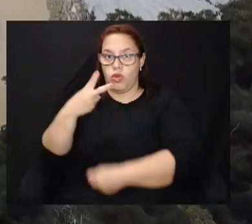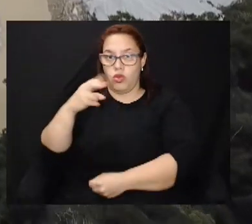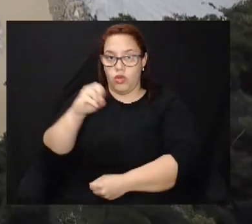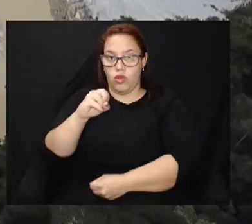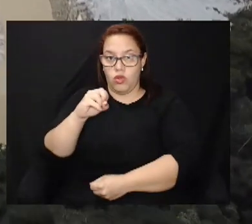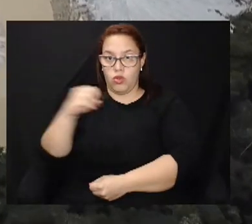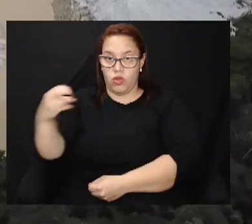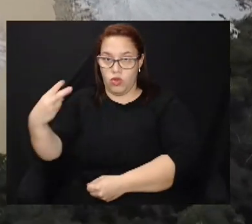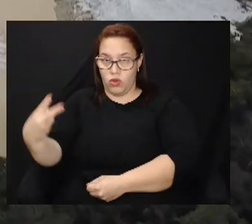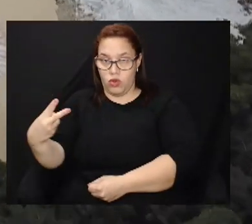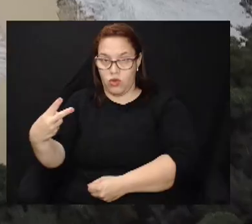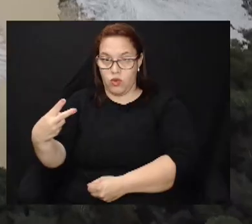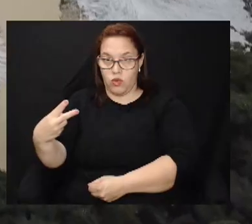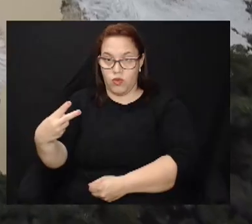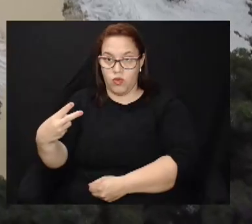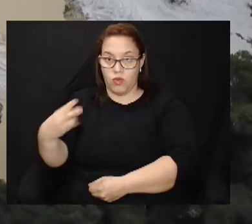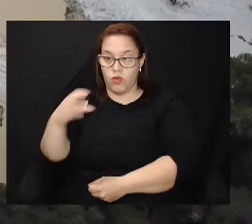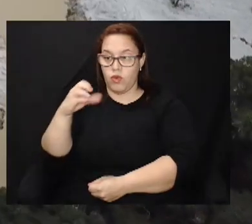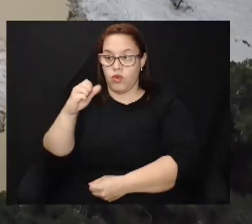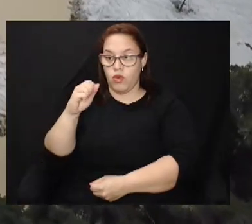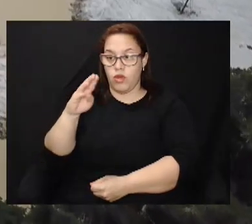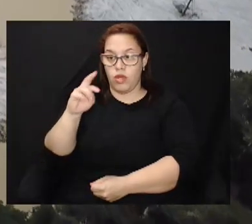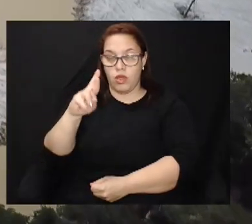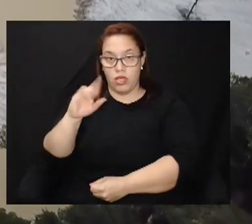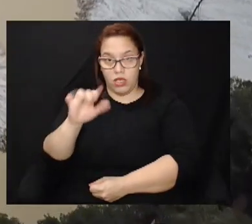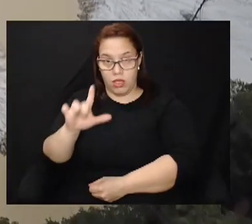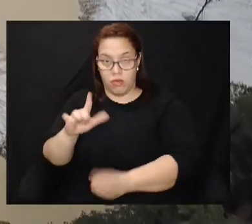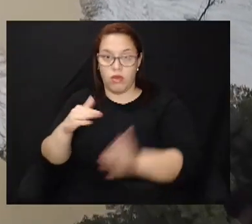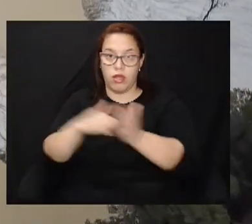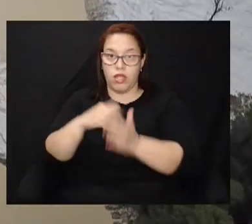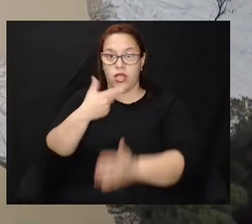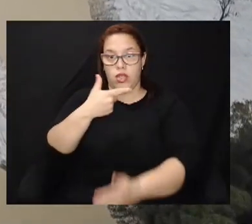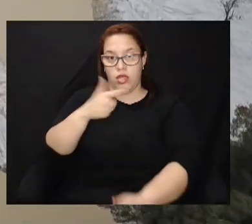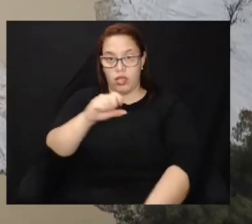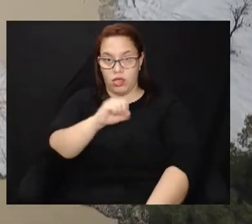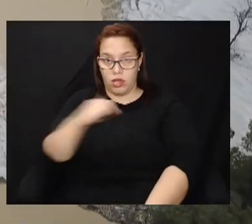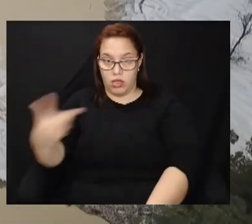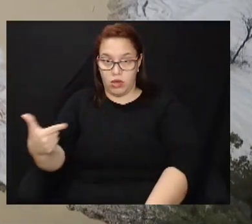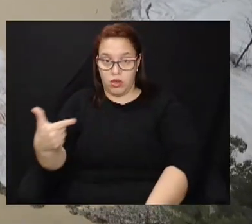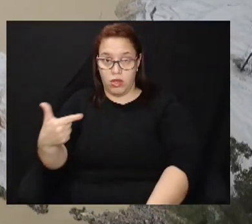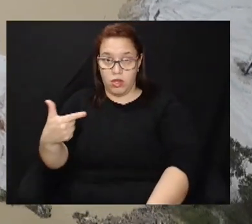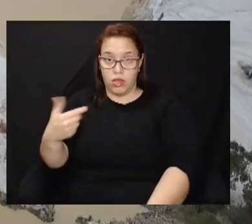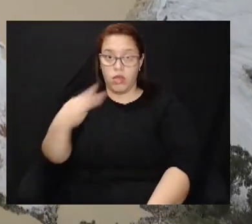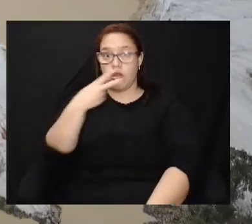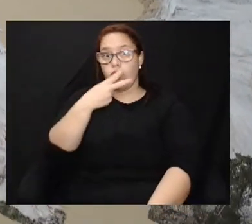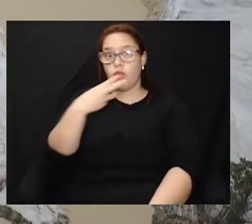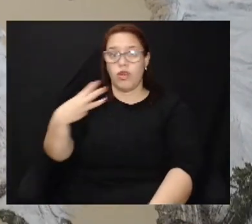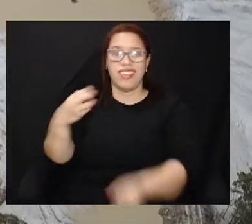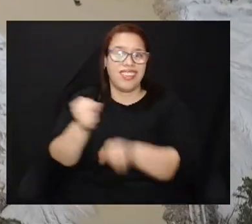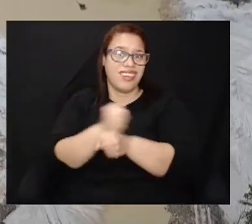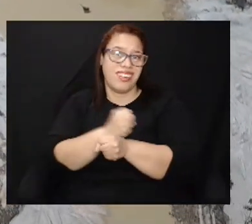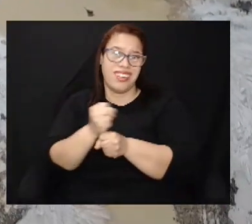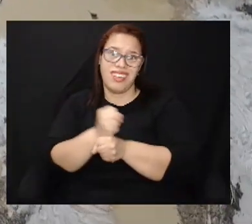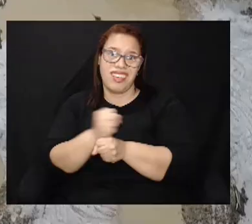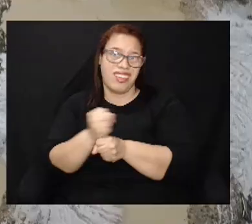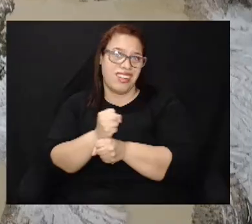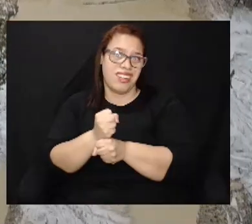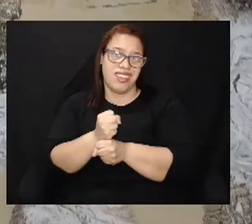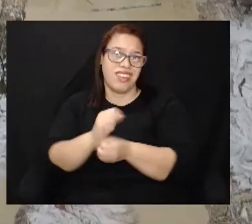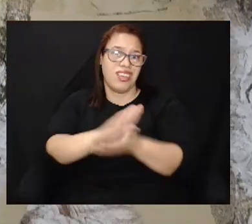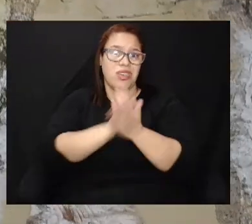502, Cabral a 2002. Outra metade, apenas 23 anos. Os últimos 23 anos devastaram